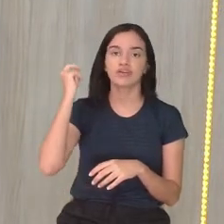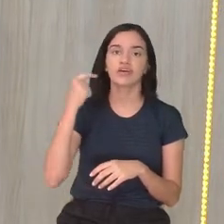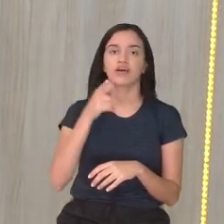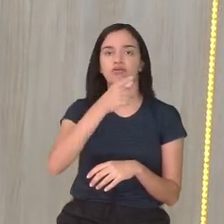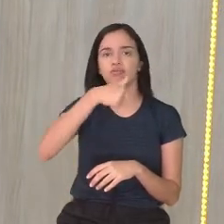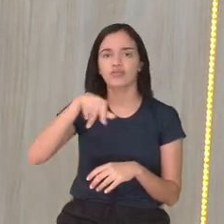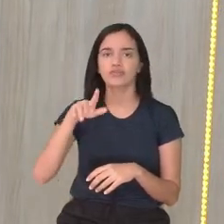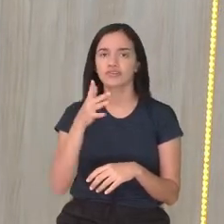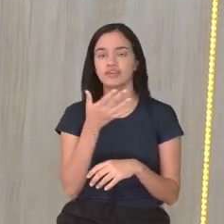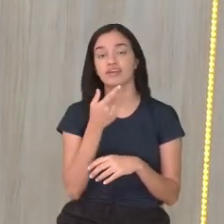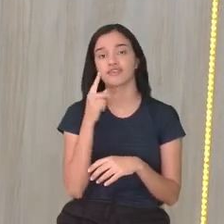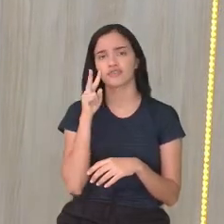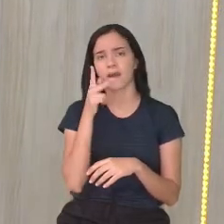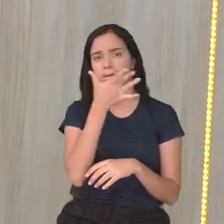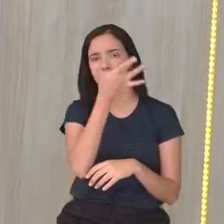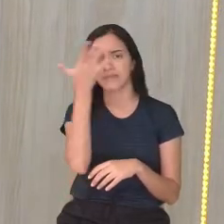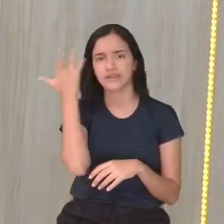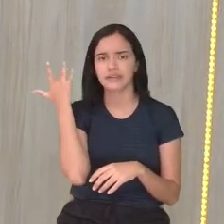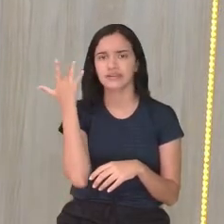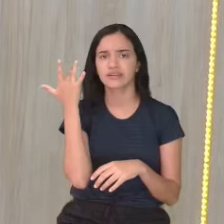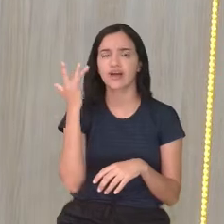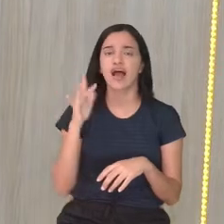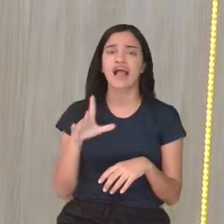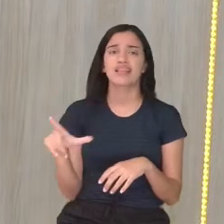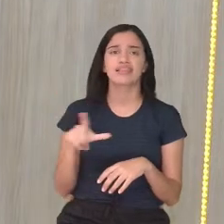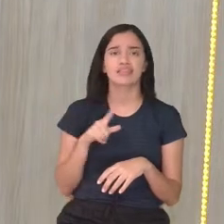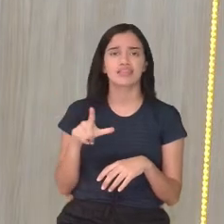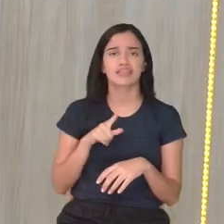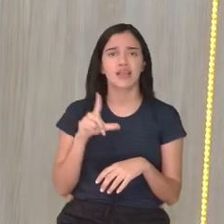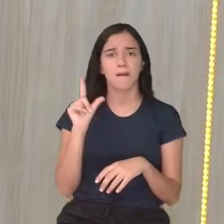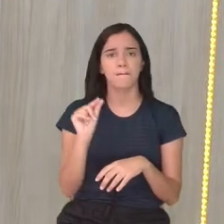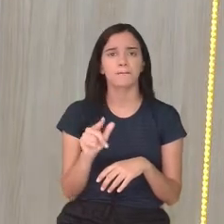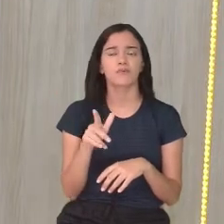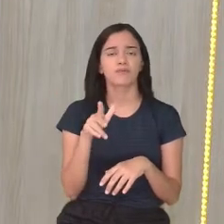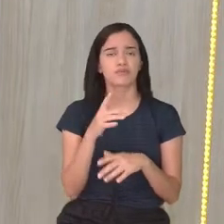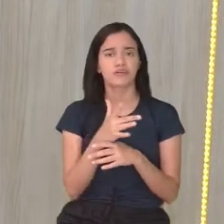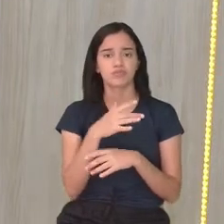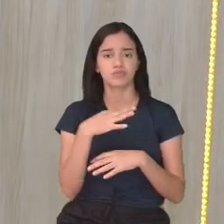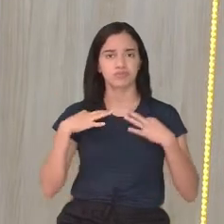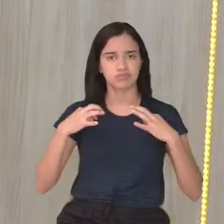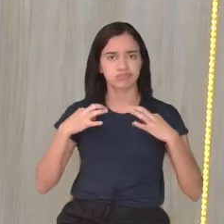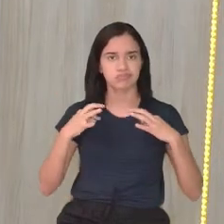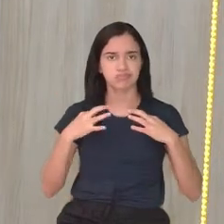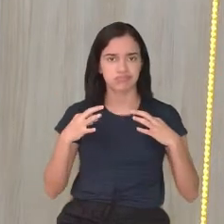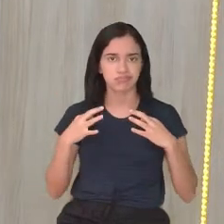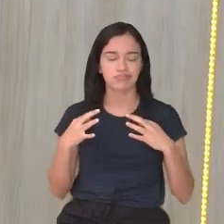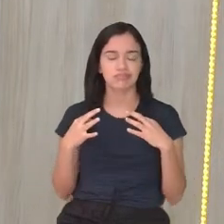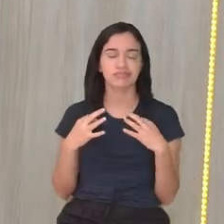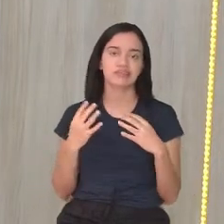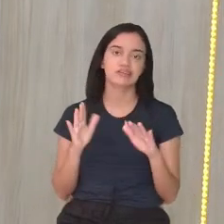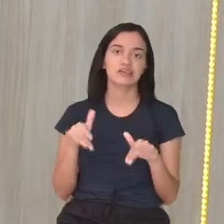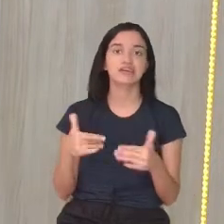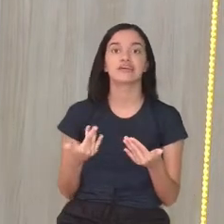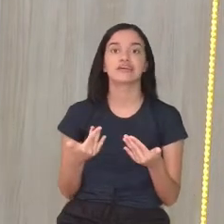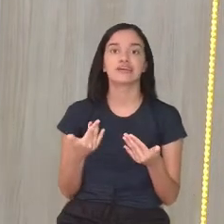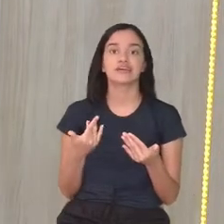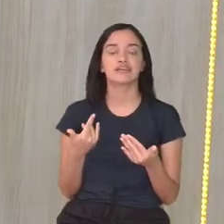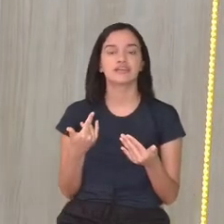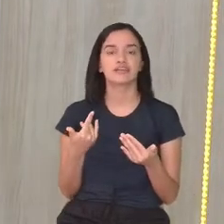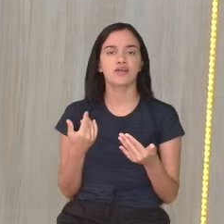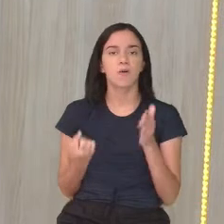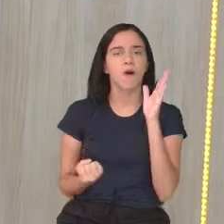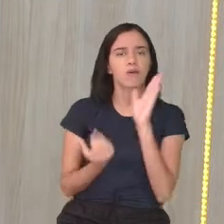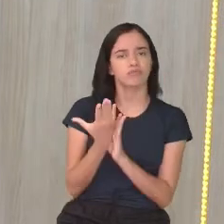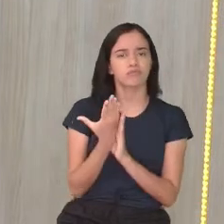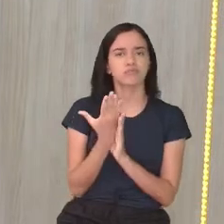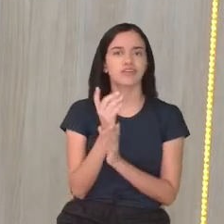verem pessoas, provavelmente elas estão com pouquíssimas roupas, né? Então, a origem